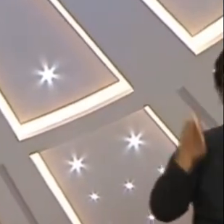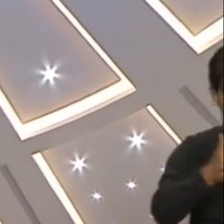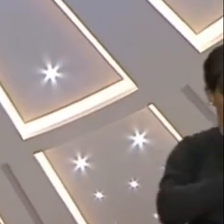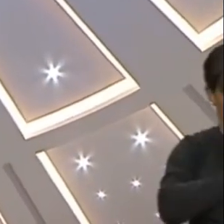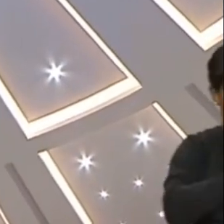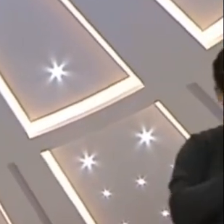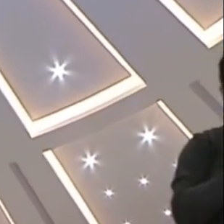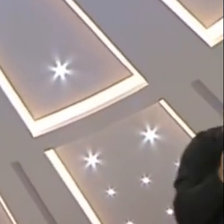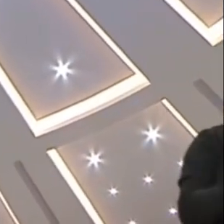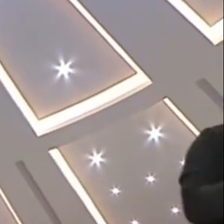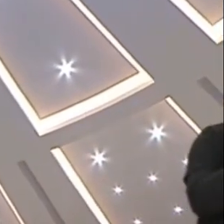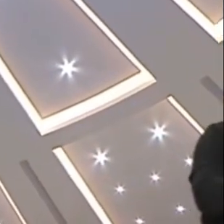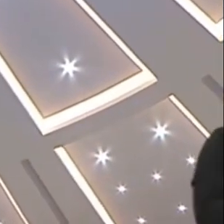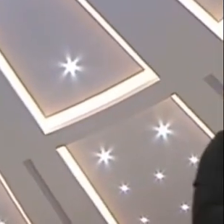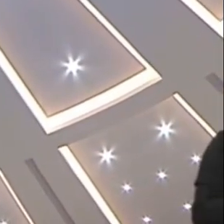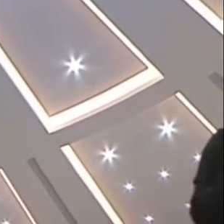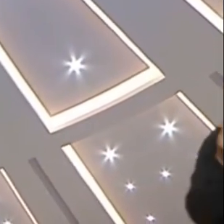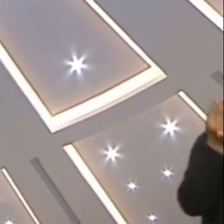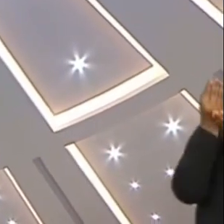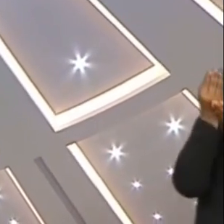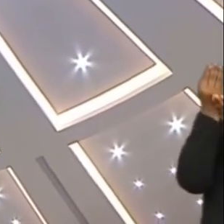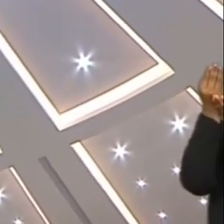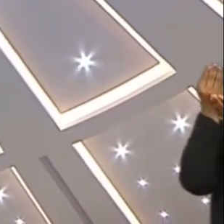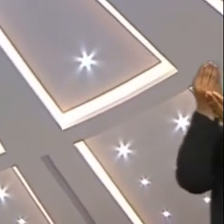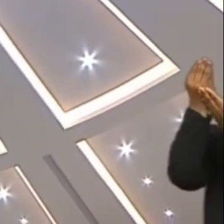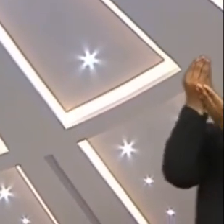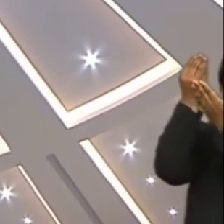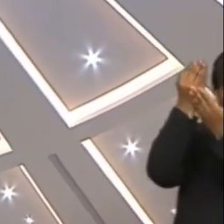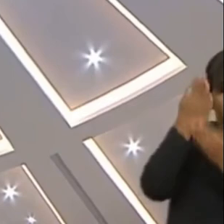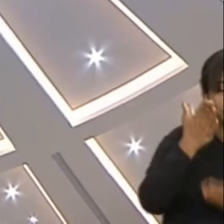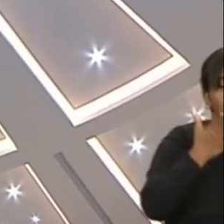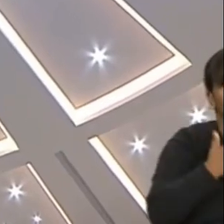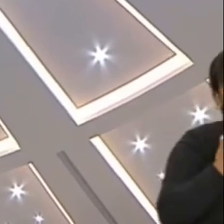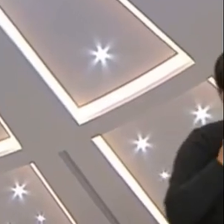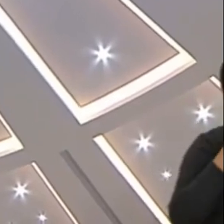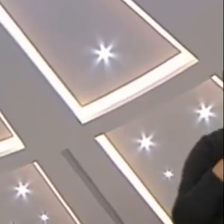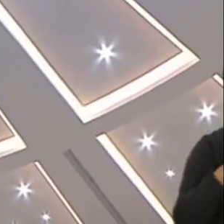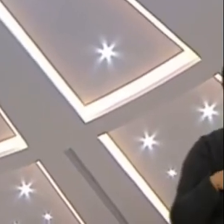meu coração. É teu meu coração. O meu maior,